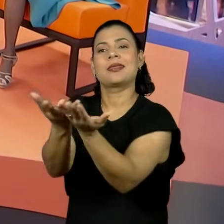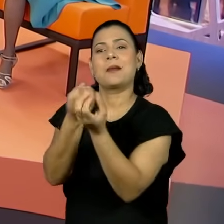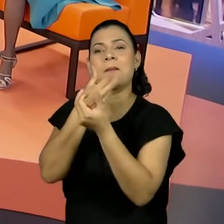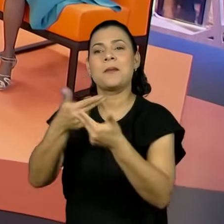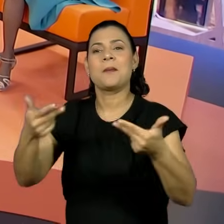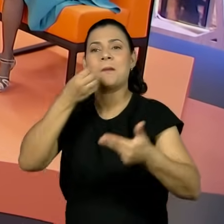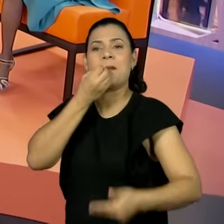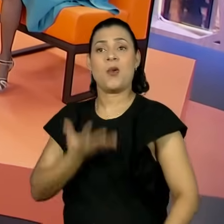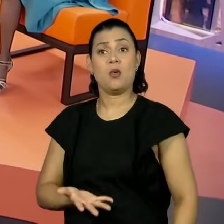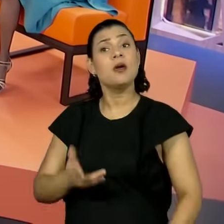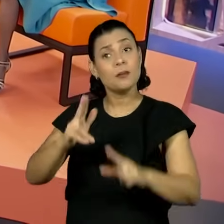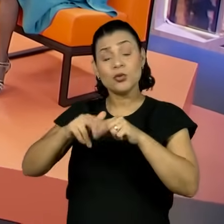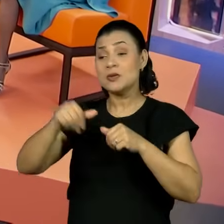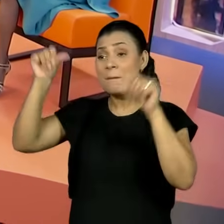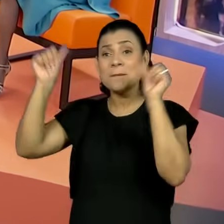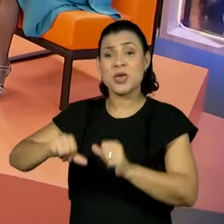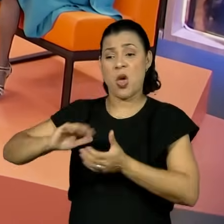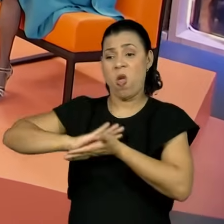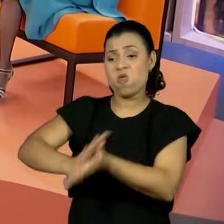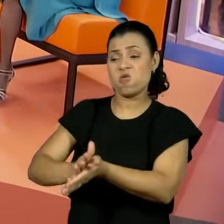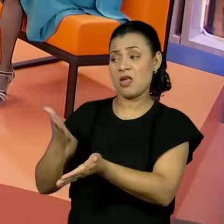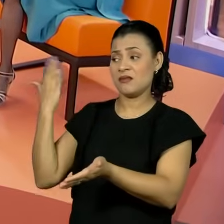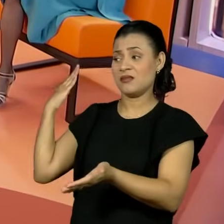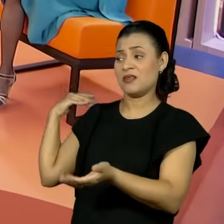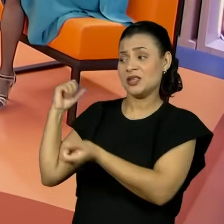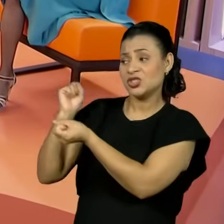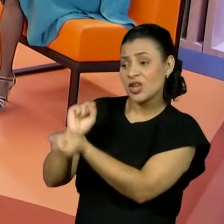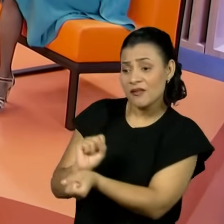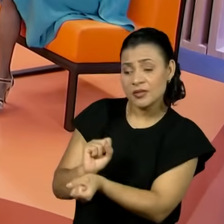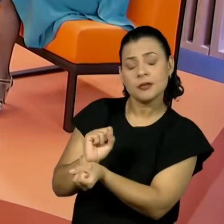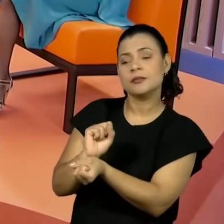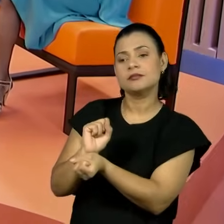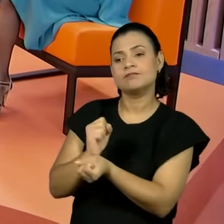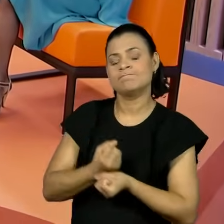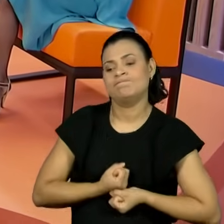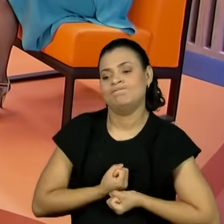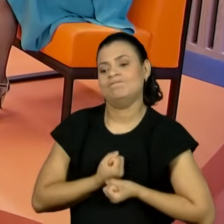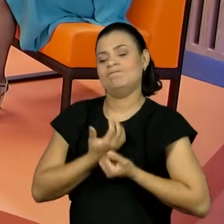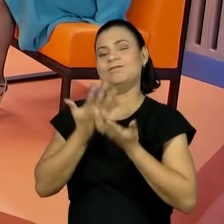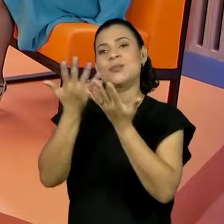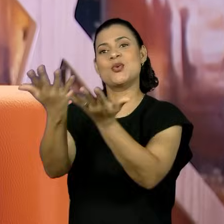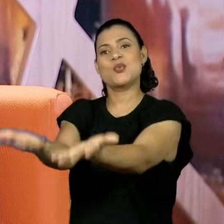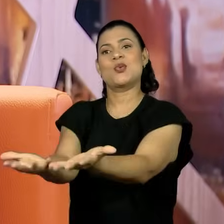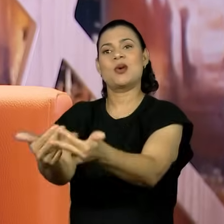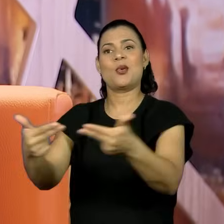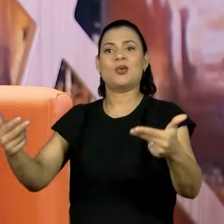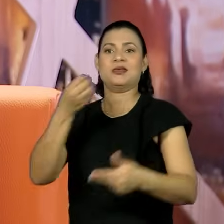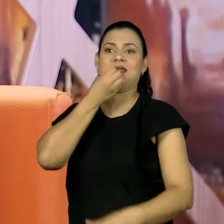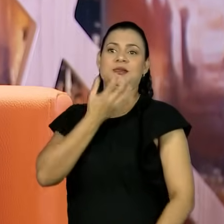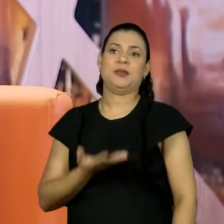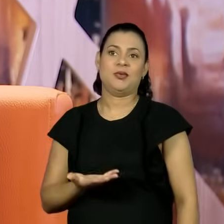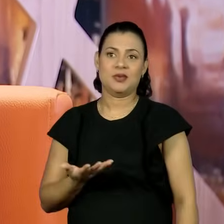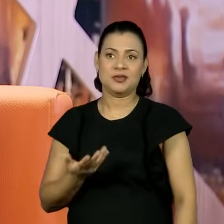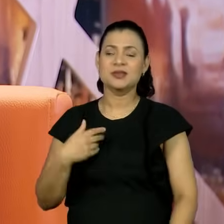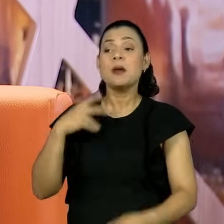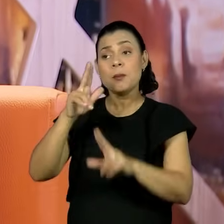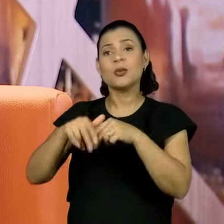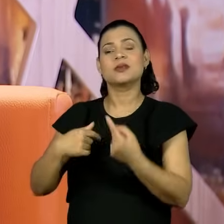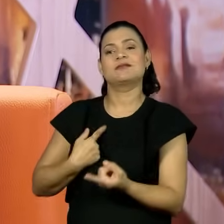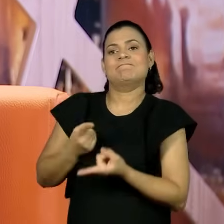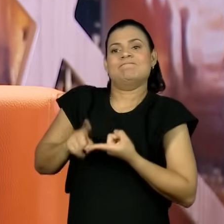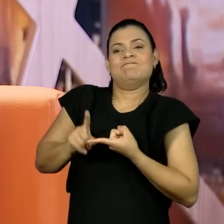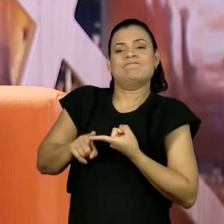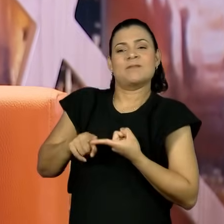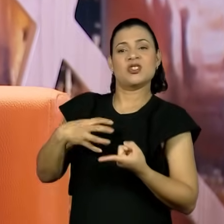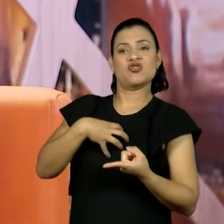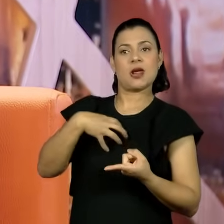tragédia criminosa da humanidade, que não há comparação, e a gente metaboliza essa dor, como ela diz,